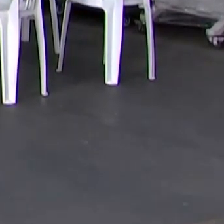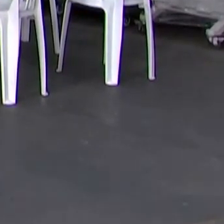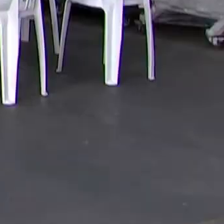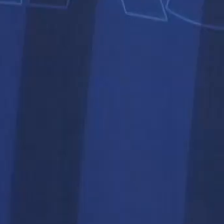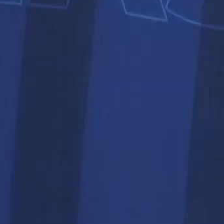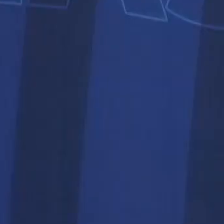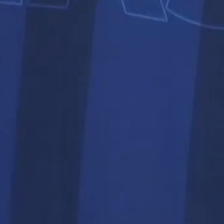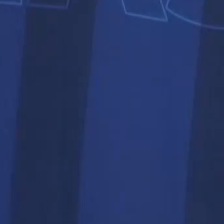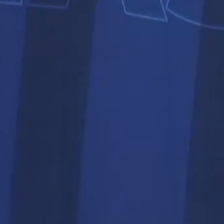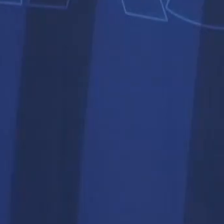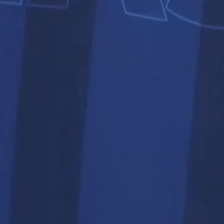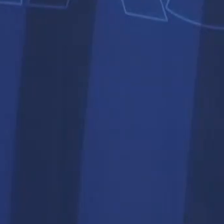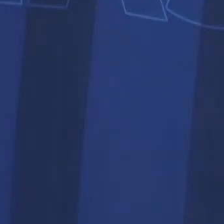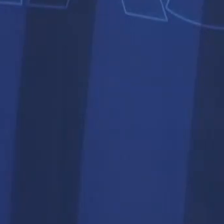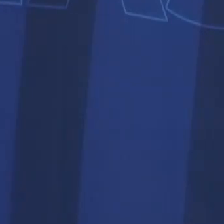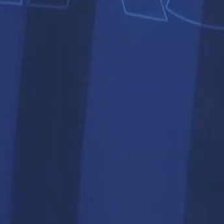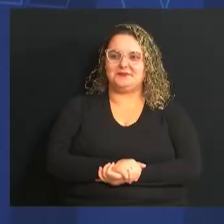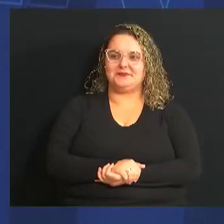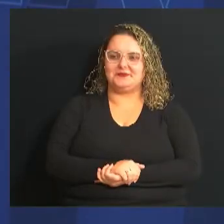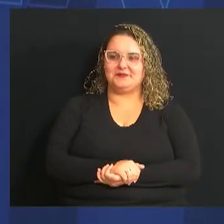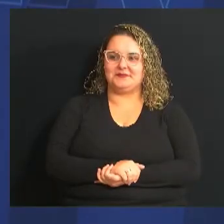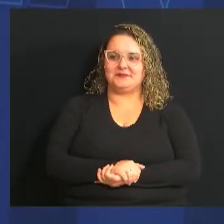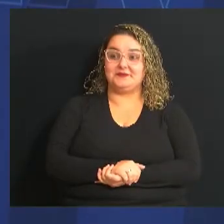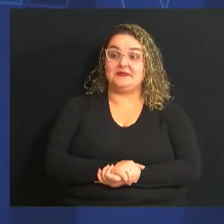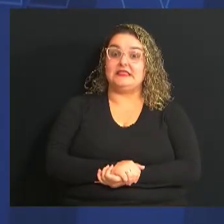O gerente disse que vai ter. Então, com a